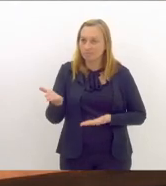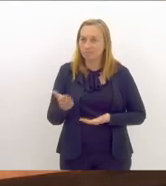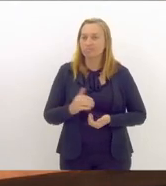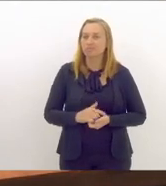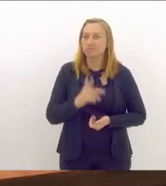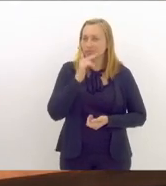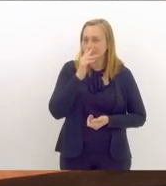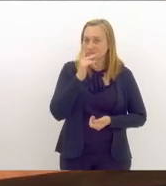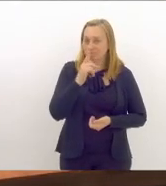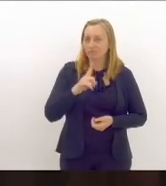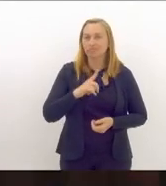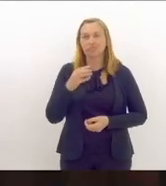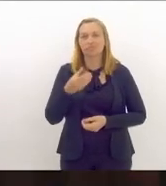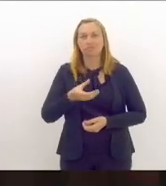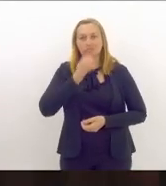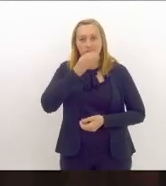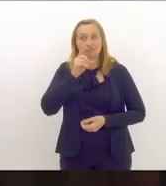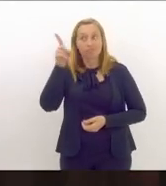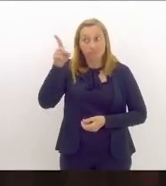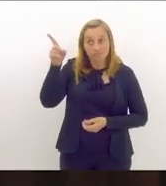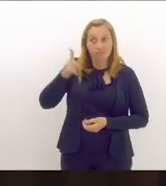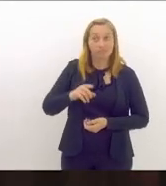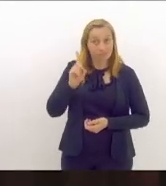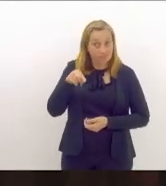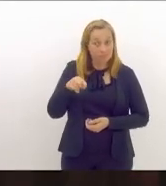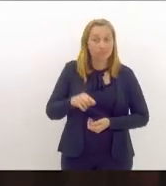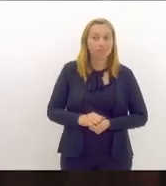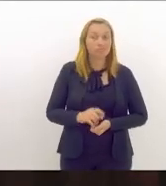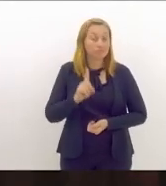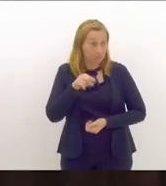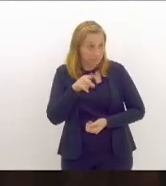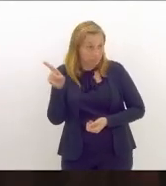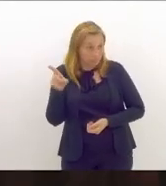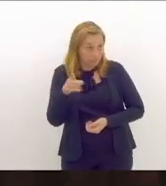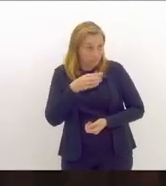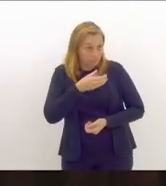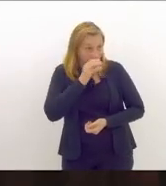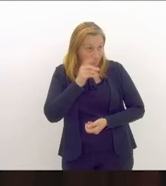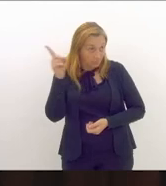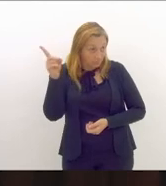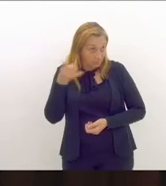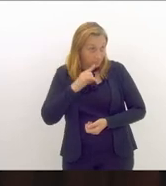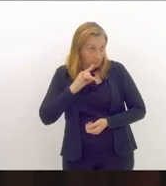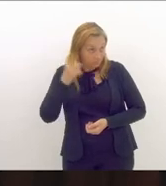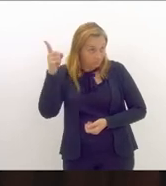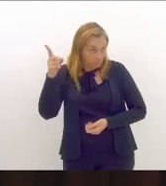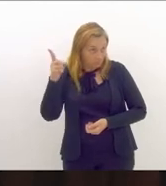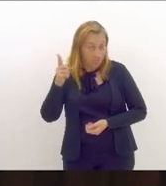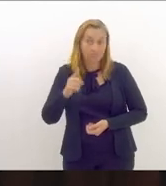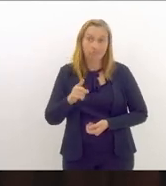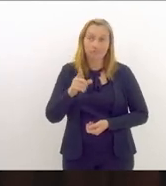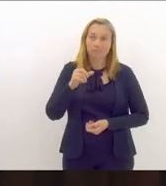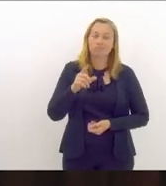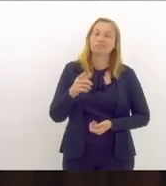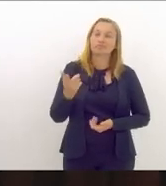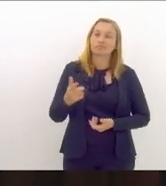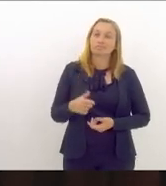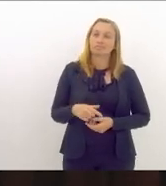Parece que vai ter um chope aí para cima, não é isso, Amar? É isso? Vai ter aqui no hall